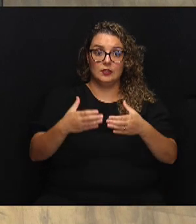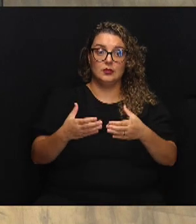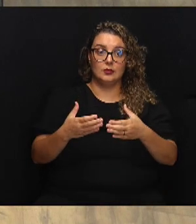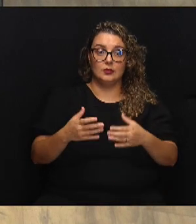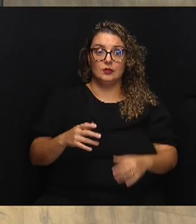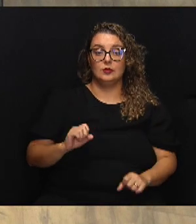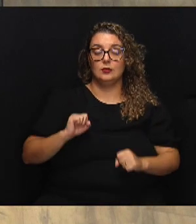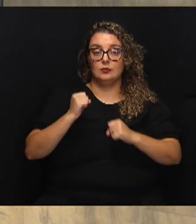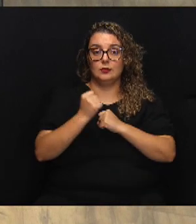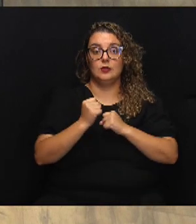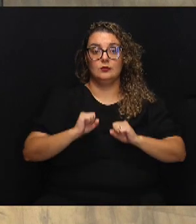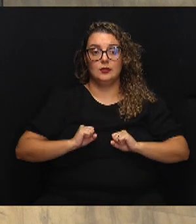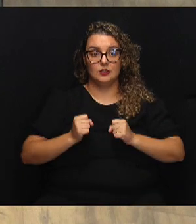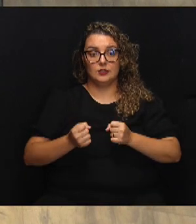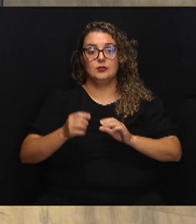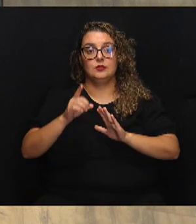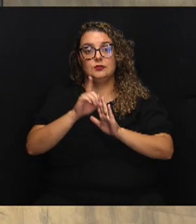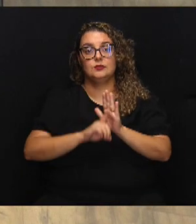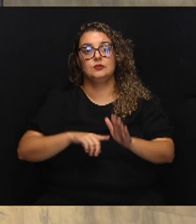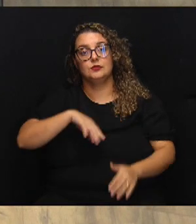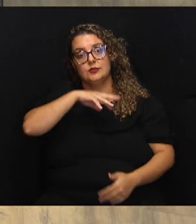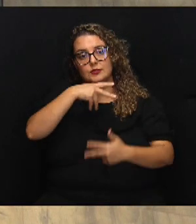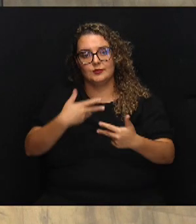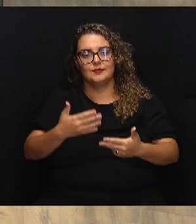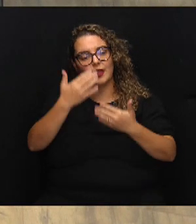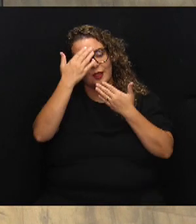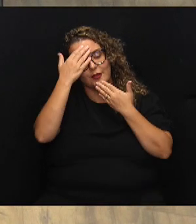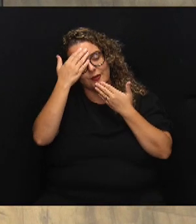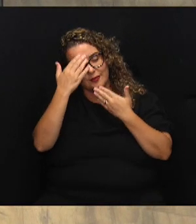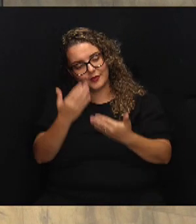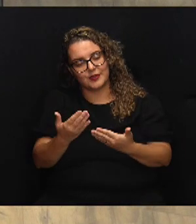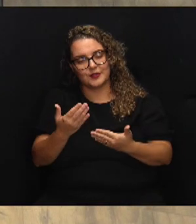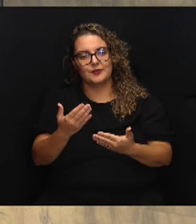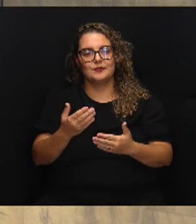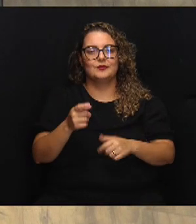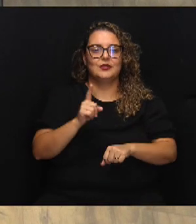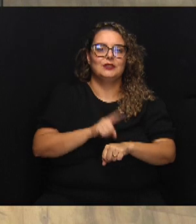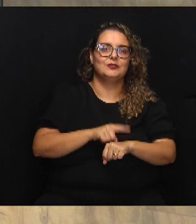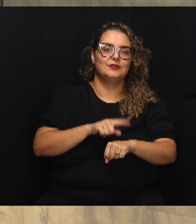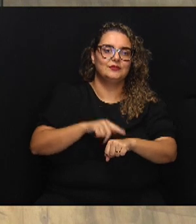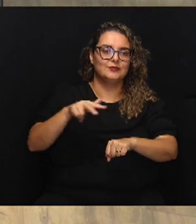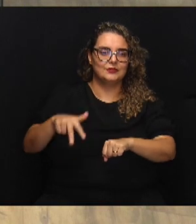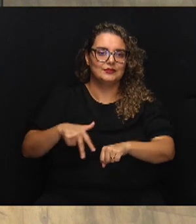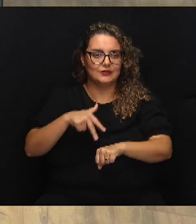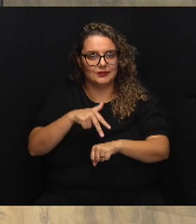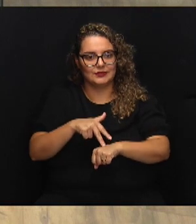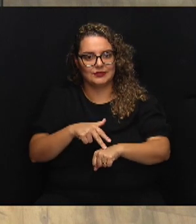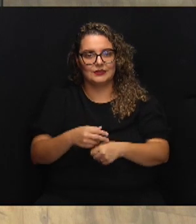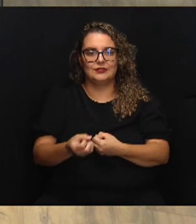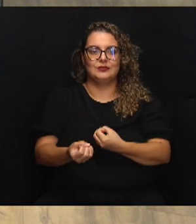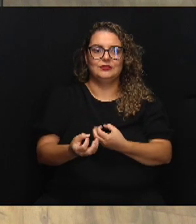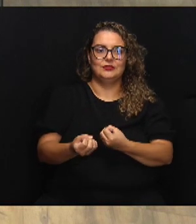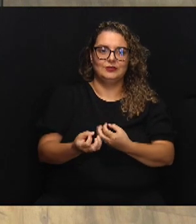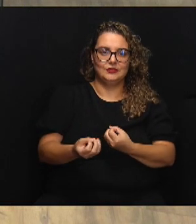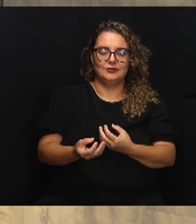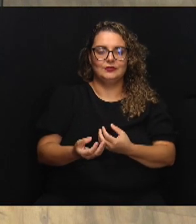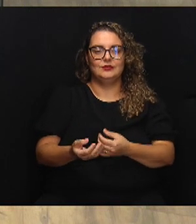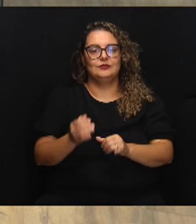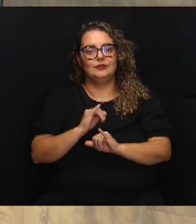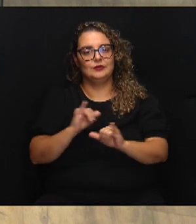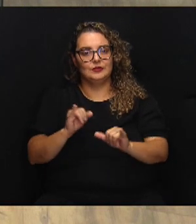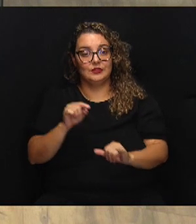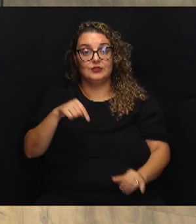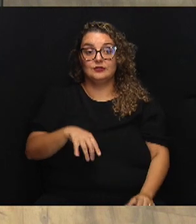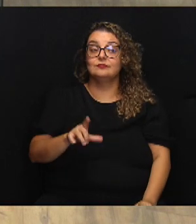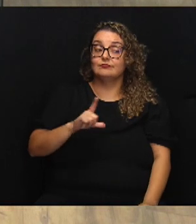de Proteção e Defesa dos Direitos dos Animais, muito obrigado pela disponibilidade do seu tempo, as informações que foram passadas aqui,